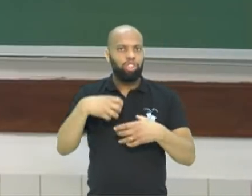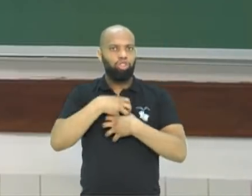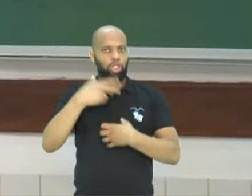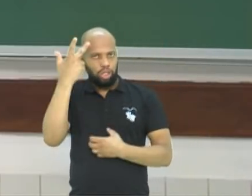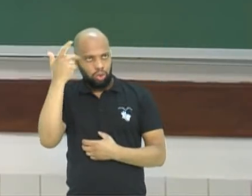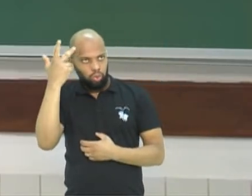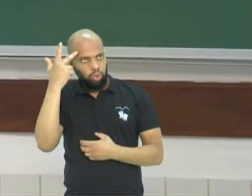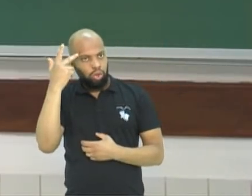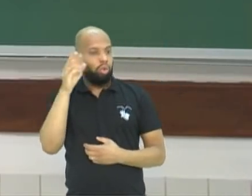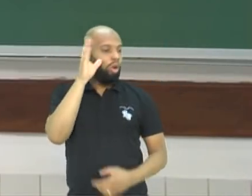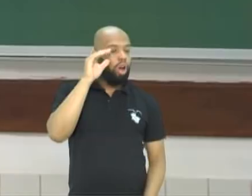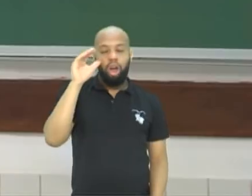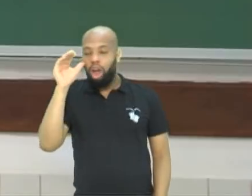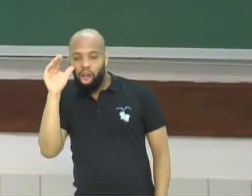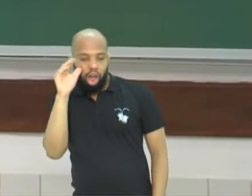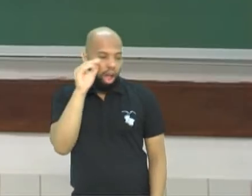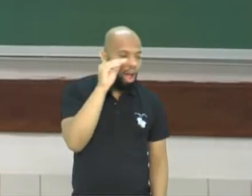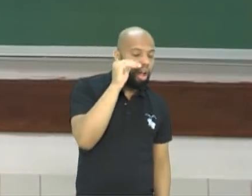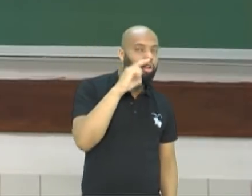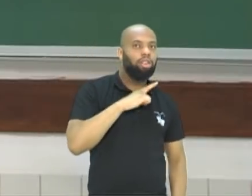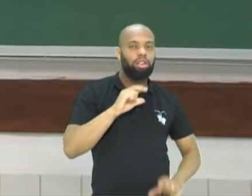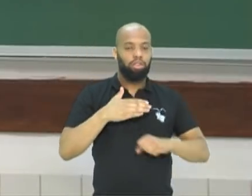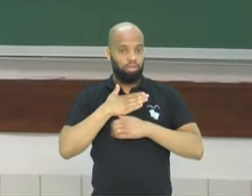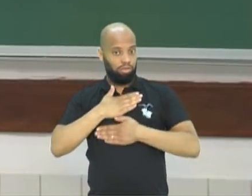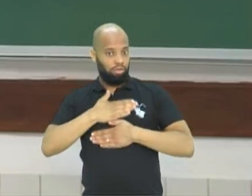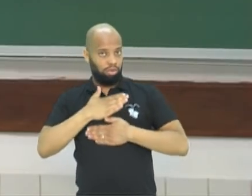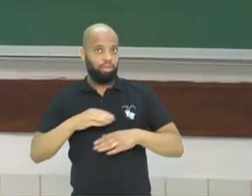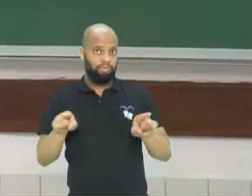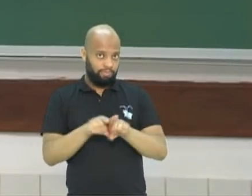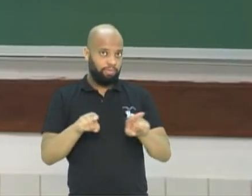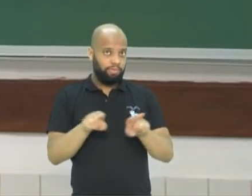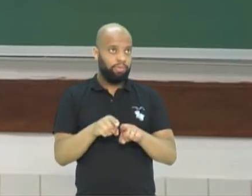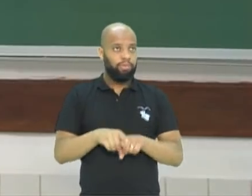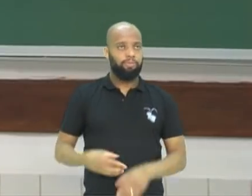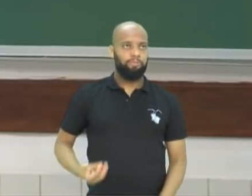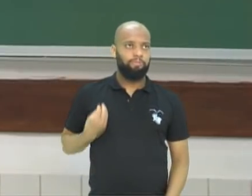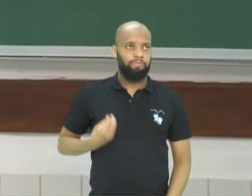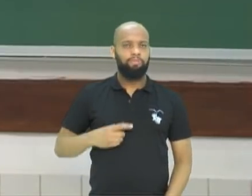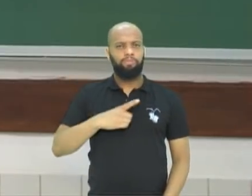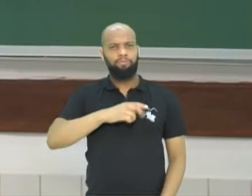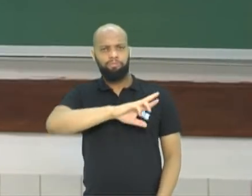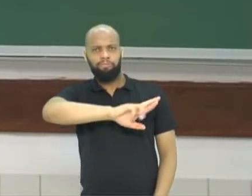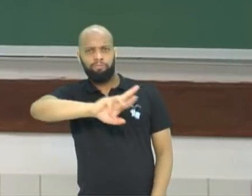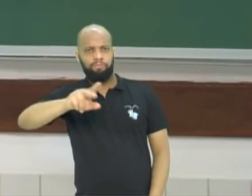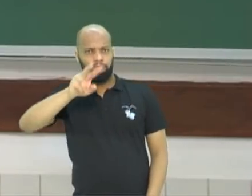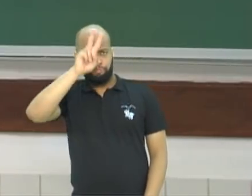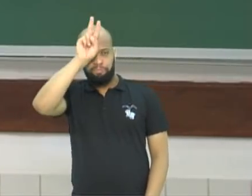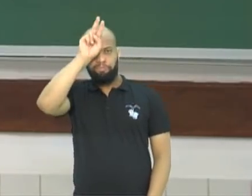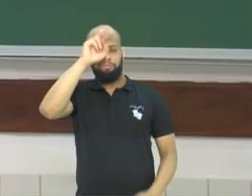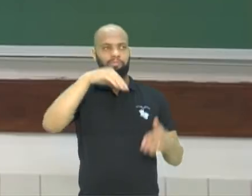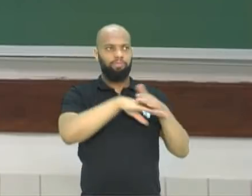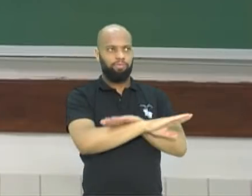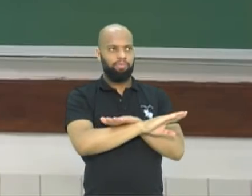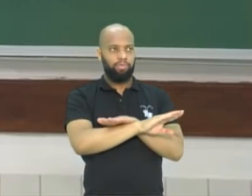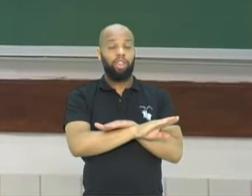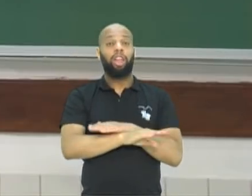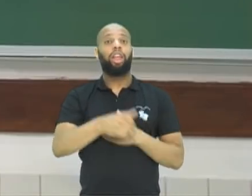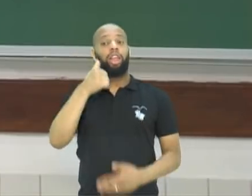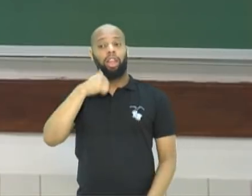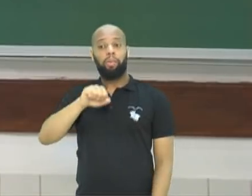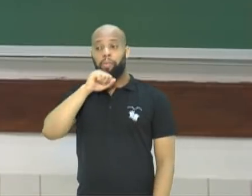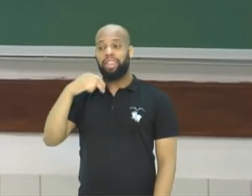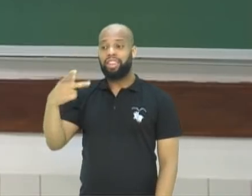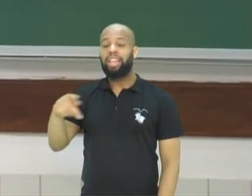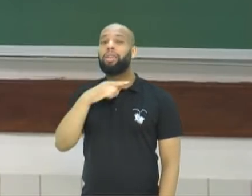mas adorava os seres vivos, tinha inclusive uma coleção de besouros. Infelizmente perdeu a mãe com 8 anos de